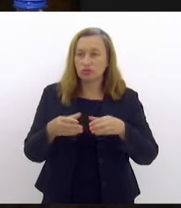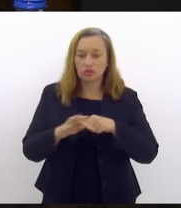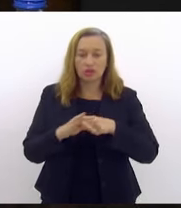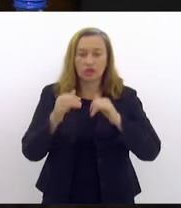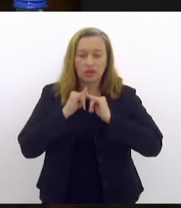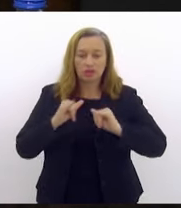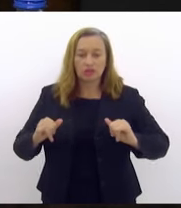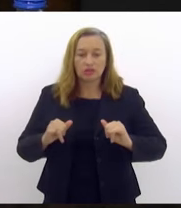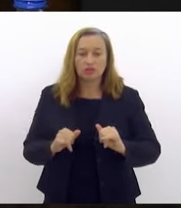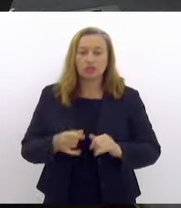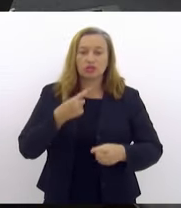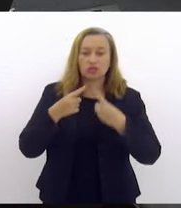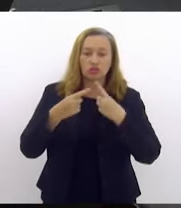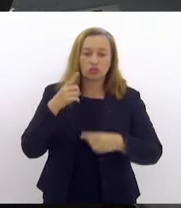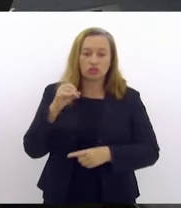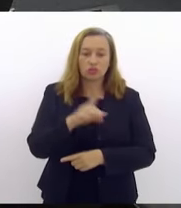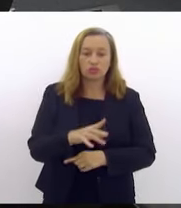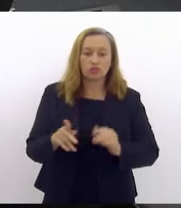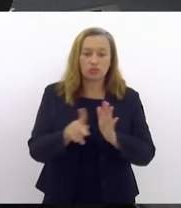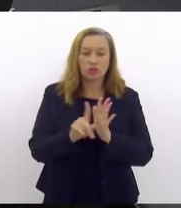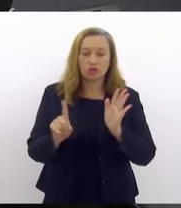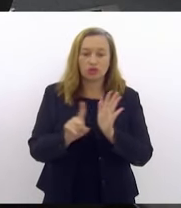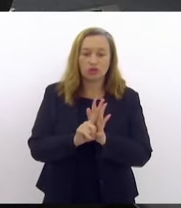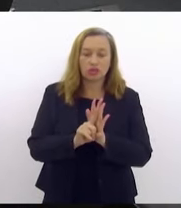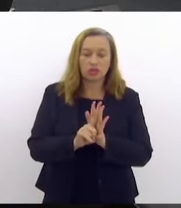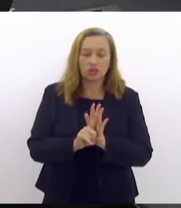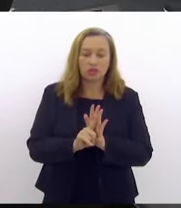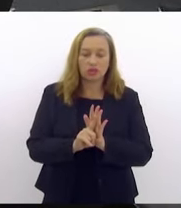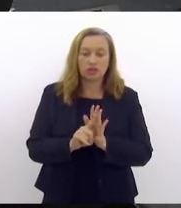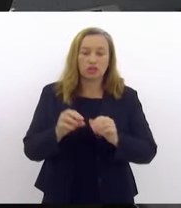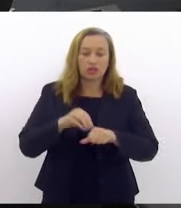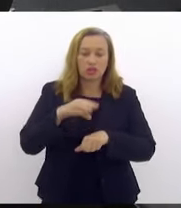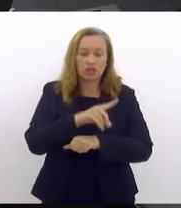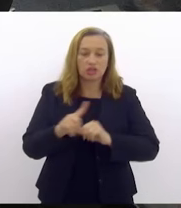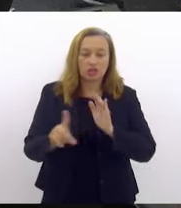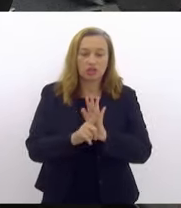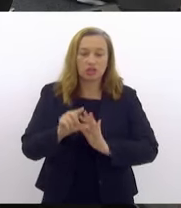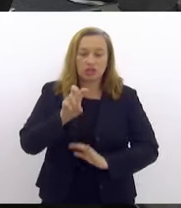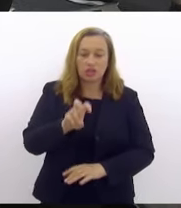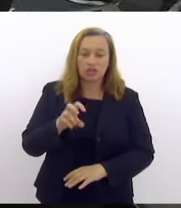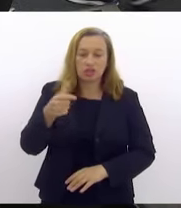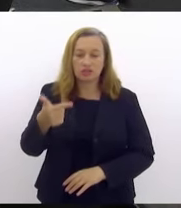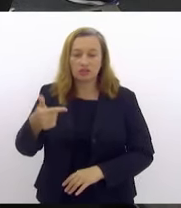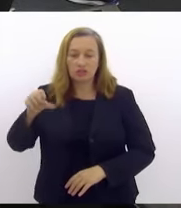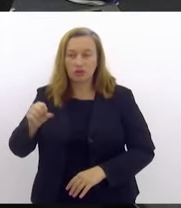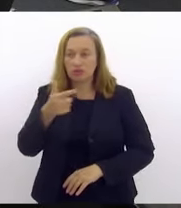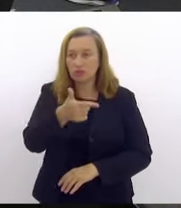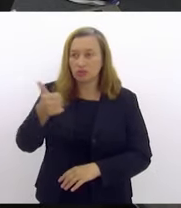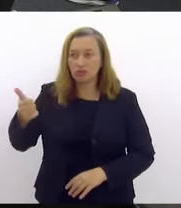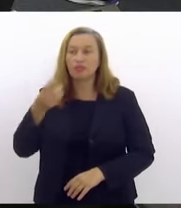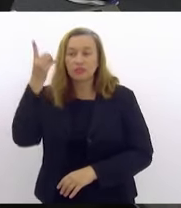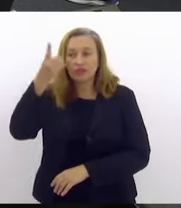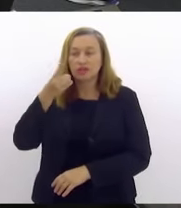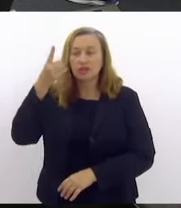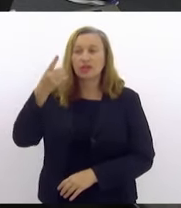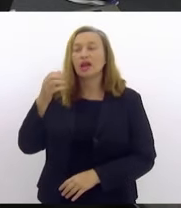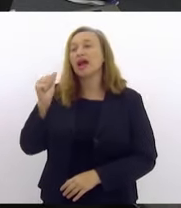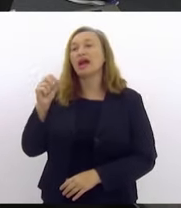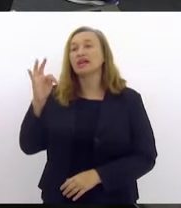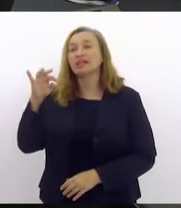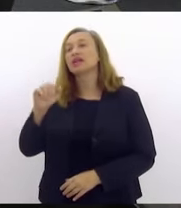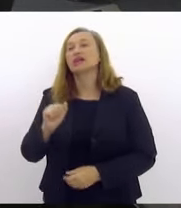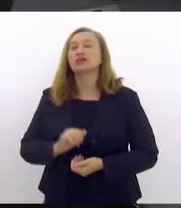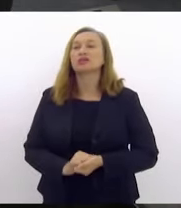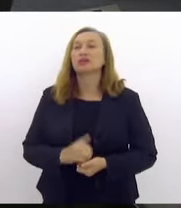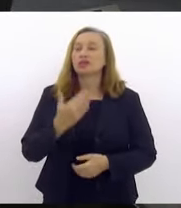Anuncio, em discussão única, projeto indicação legislativa número 528/2021, de autoria do deputado Átila Nunes,